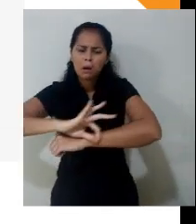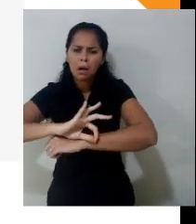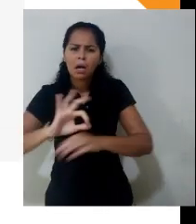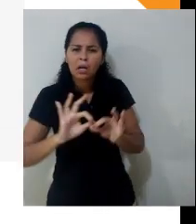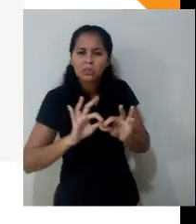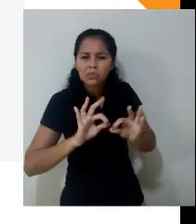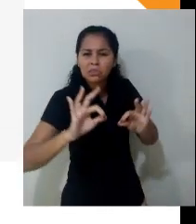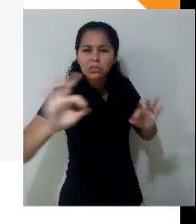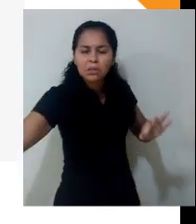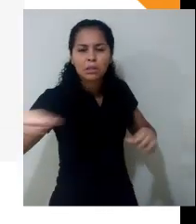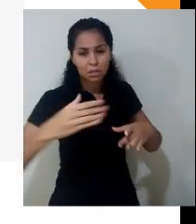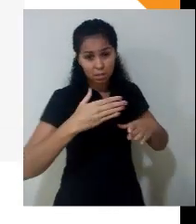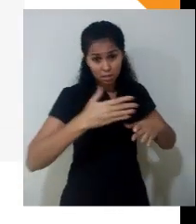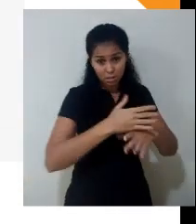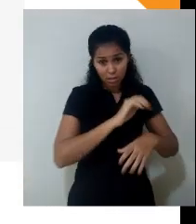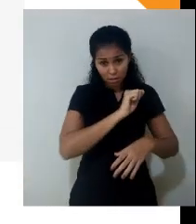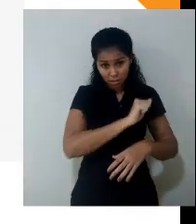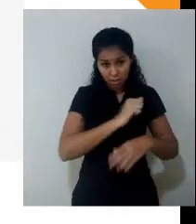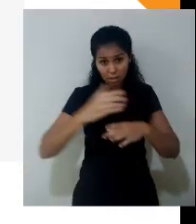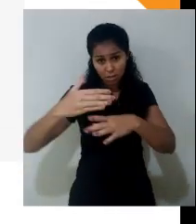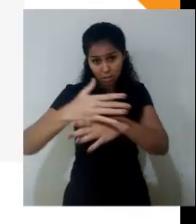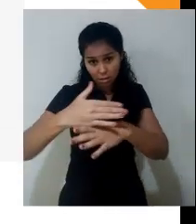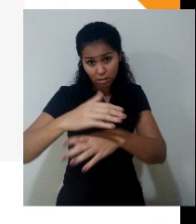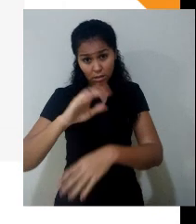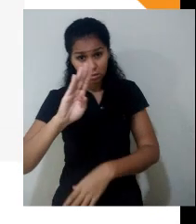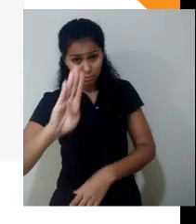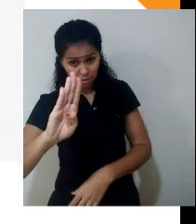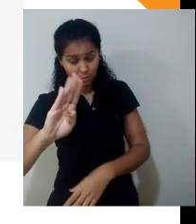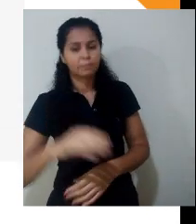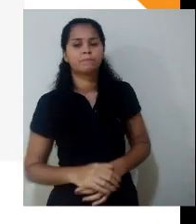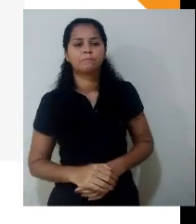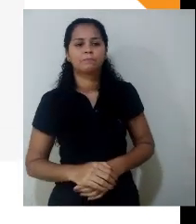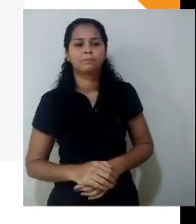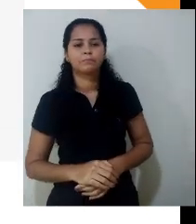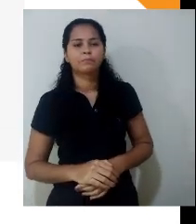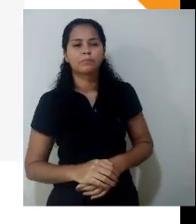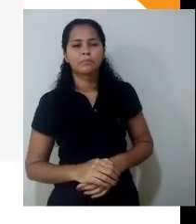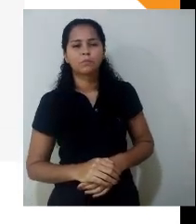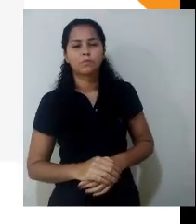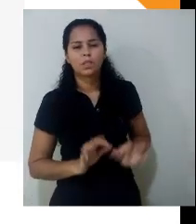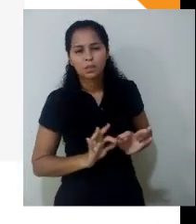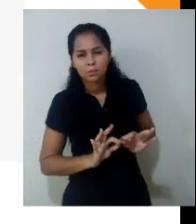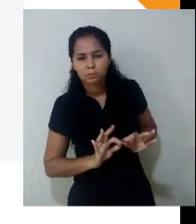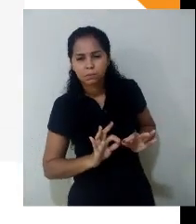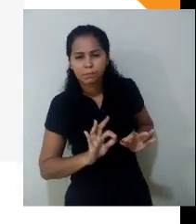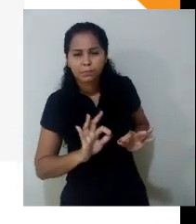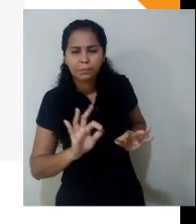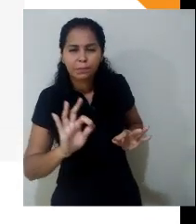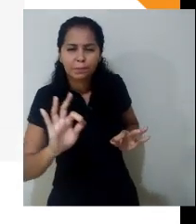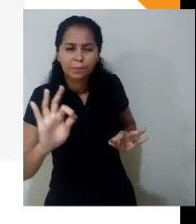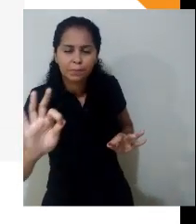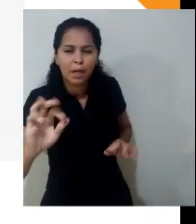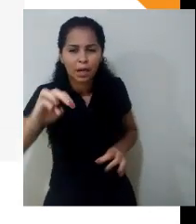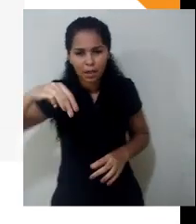duas cidades A e B que estão aqui no mapa. Acha que essa distância no mapa que você